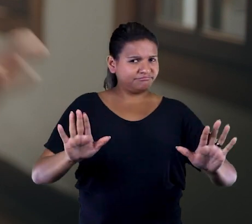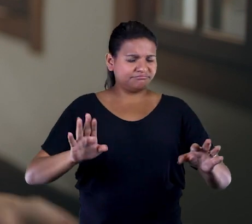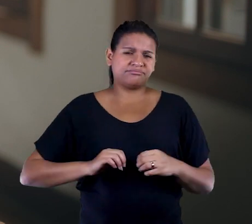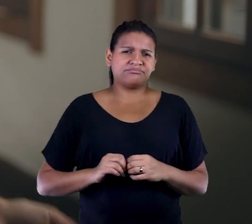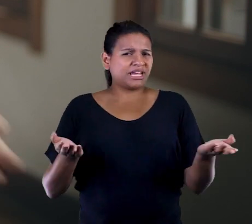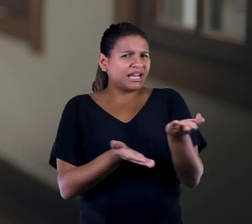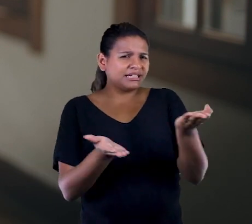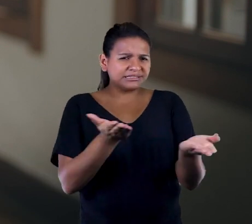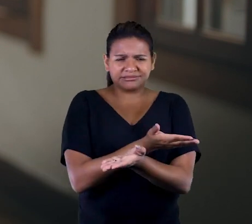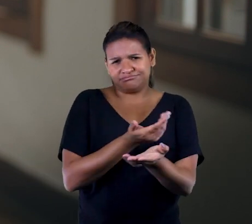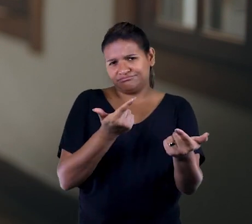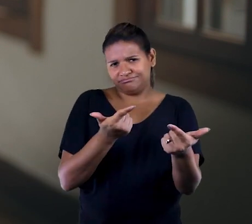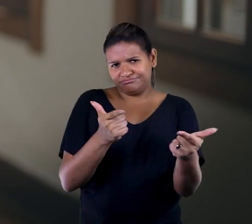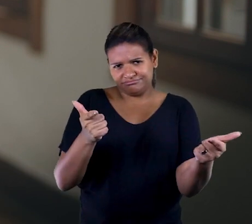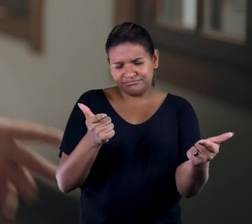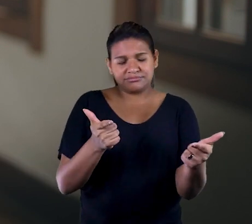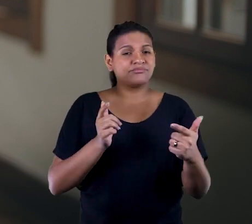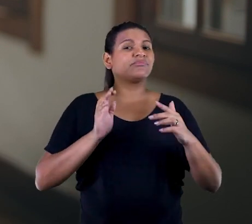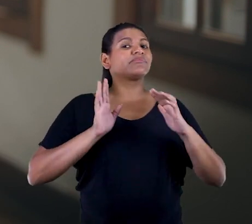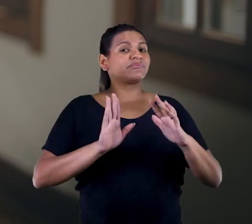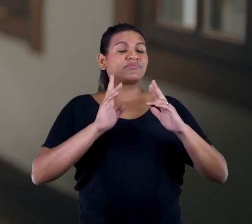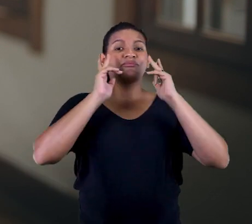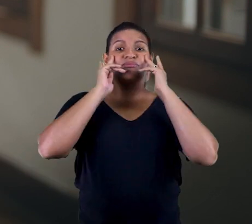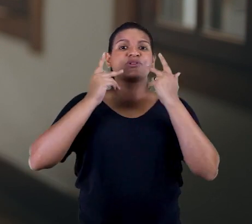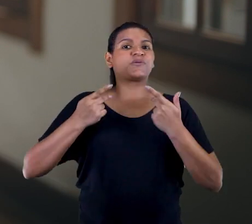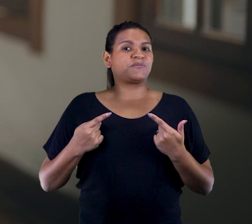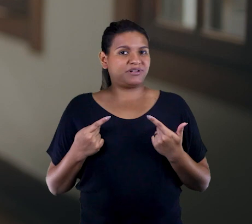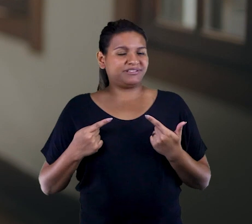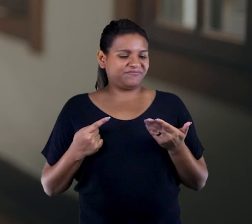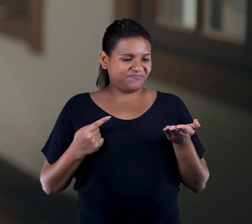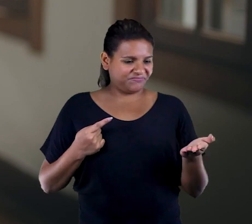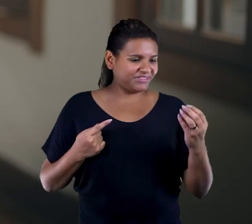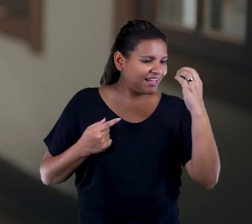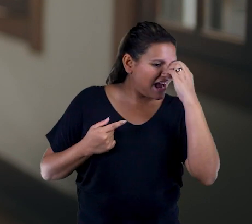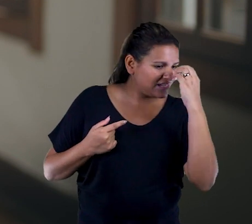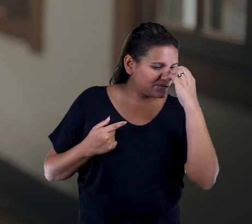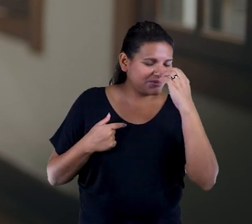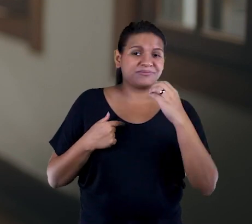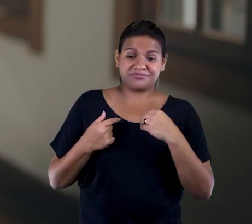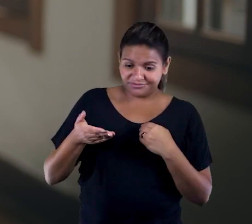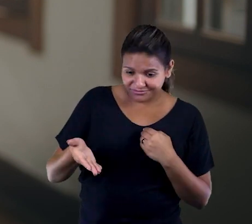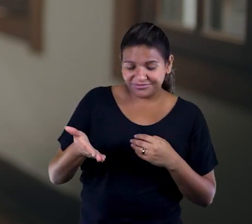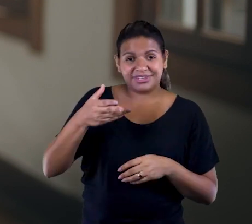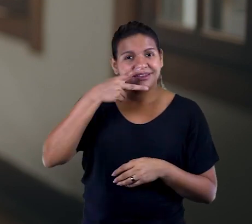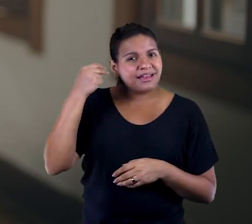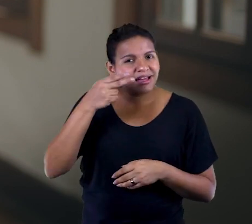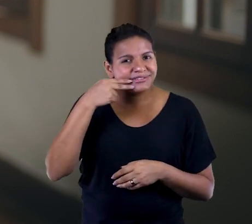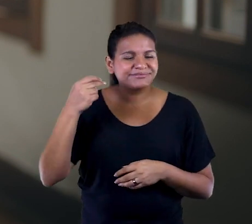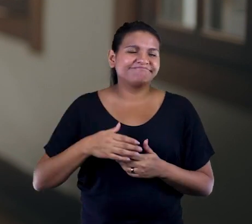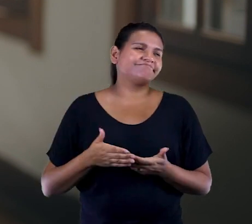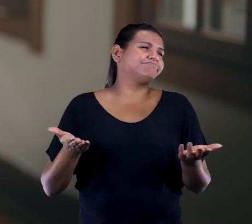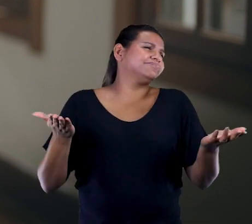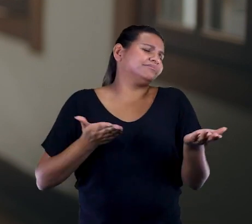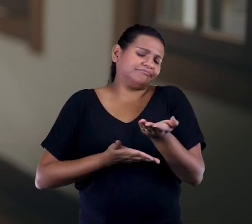de cães e pessoas e de gatos e pessoas, é muito mais que isso. Uma relação muito estreita que vai além de coexistir